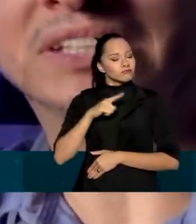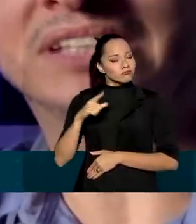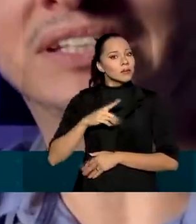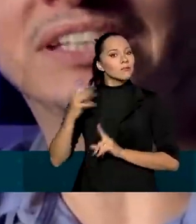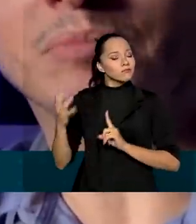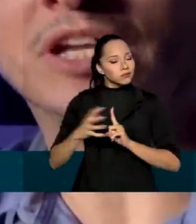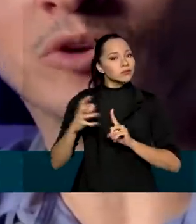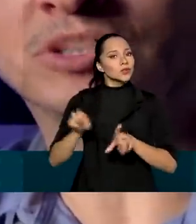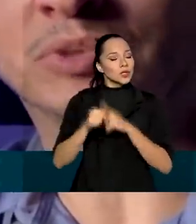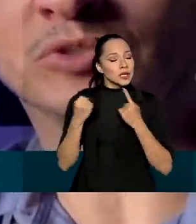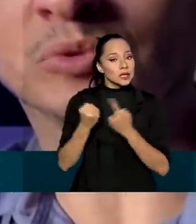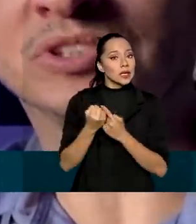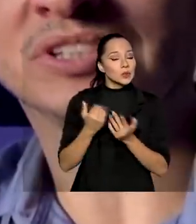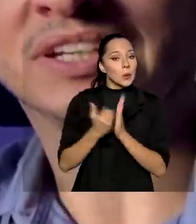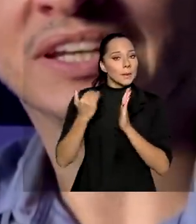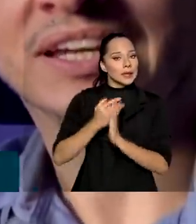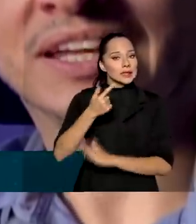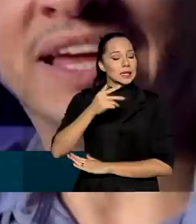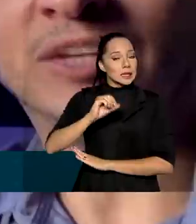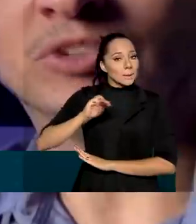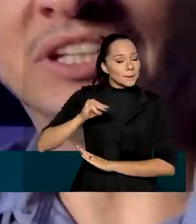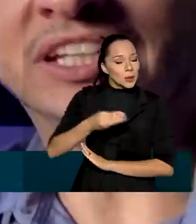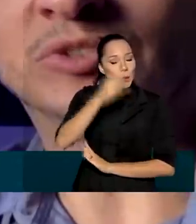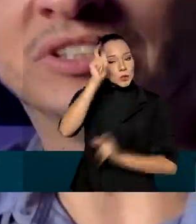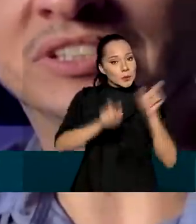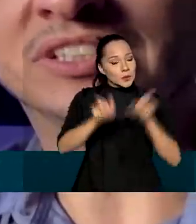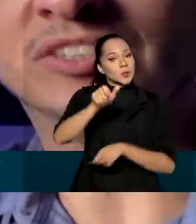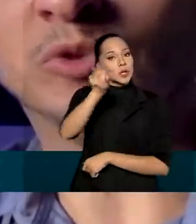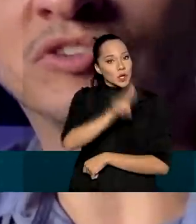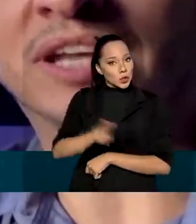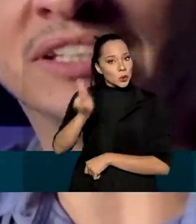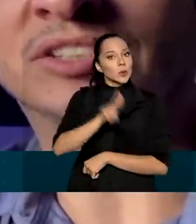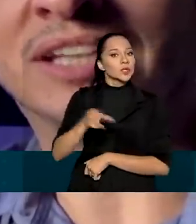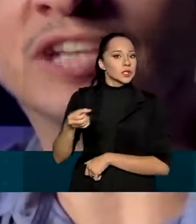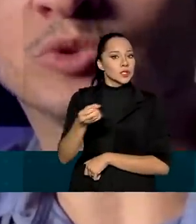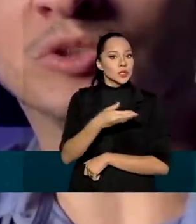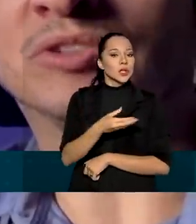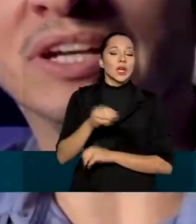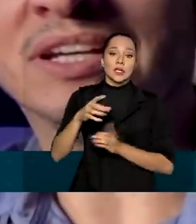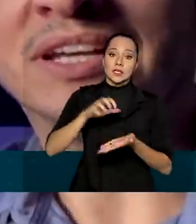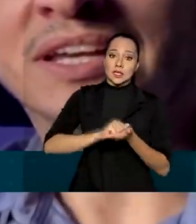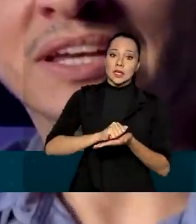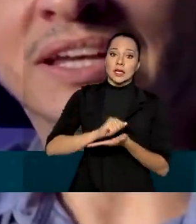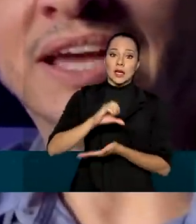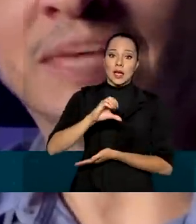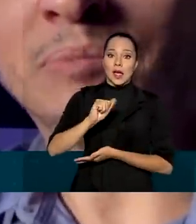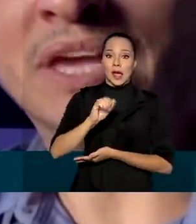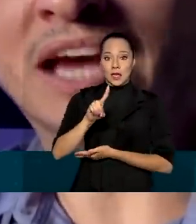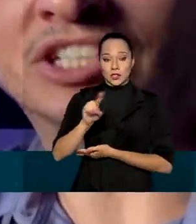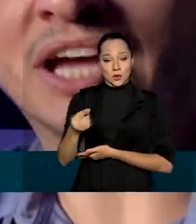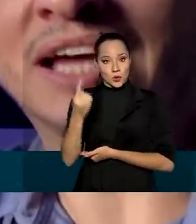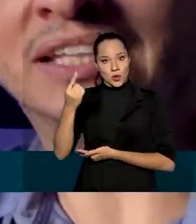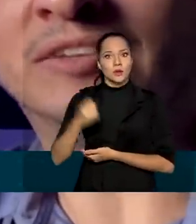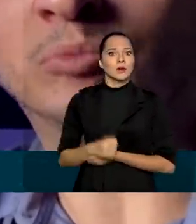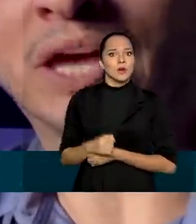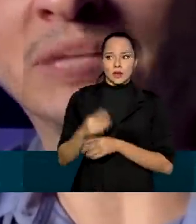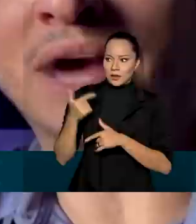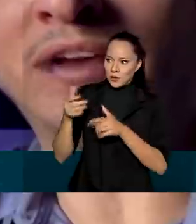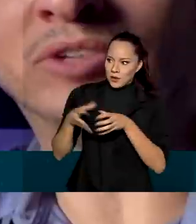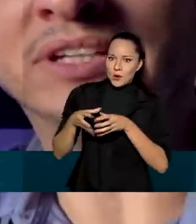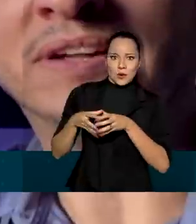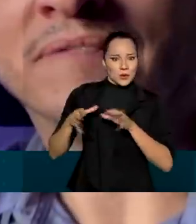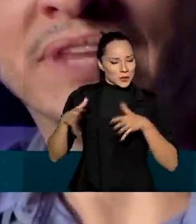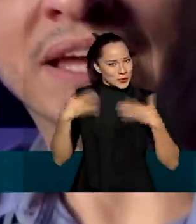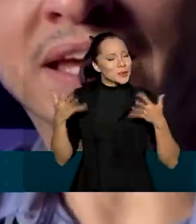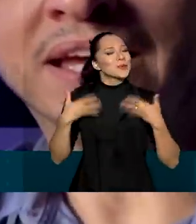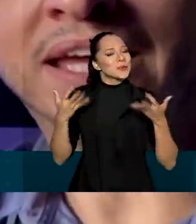a sociedade com mais de 70 milhões de pessoas é que utilizam esse esse novo cadastro único né E aqui bem engajada